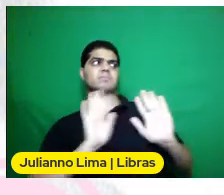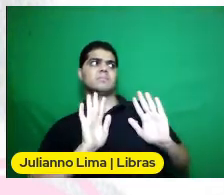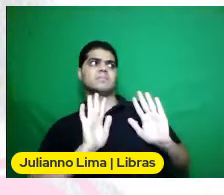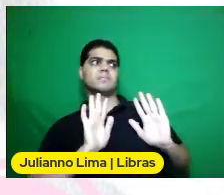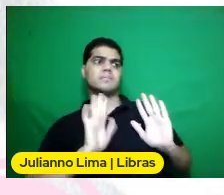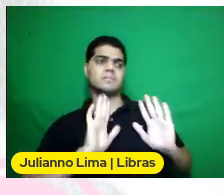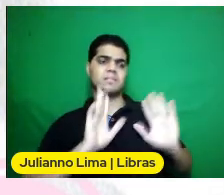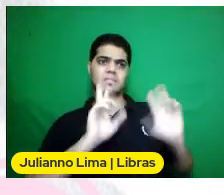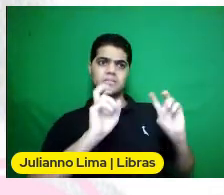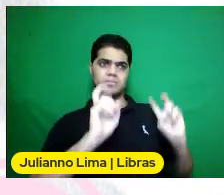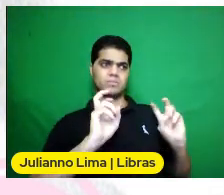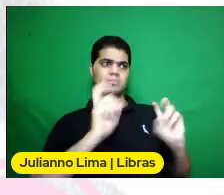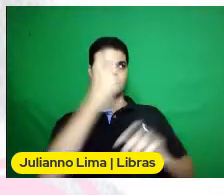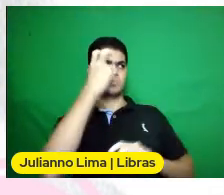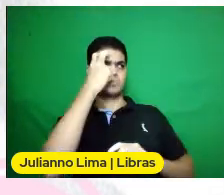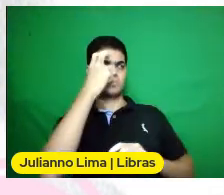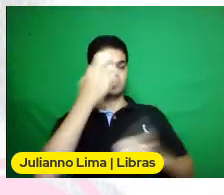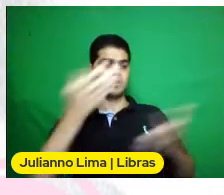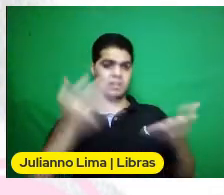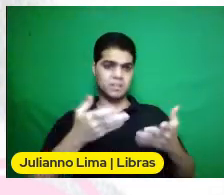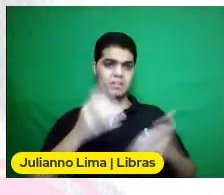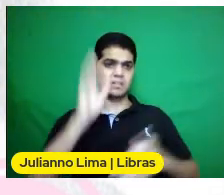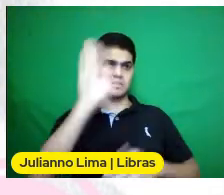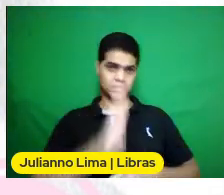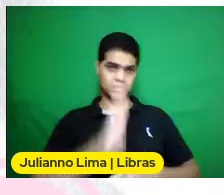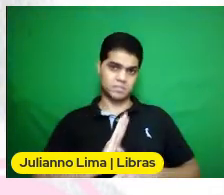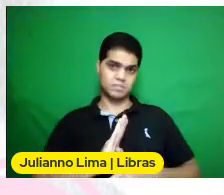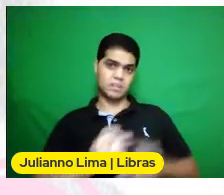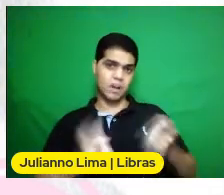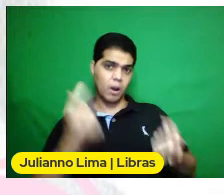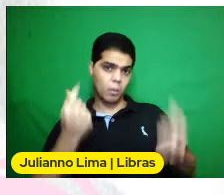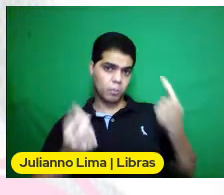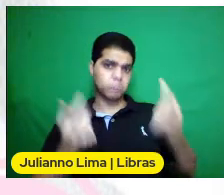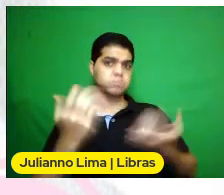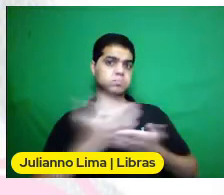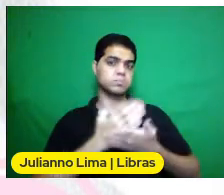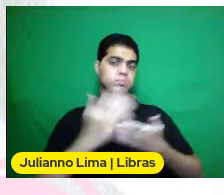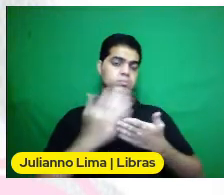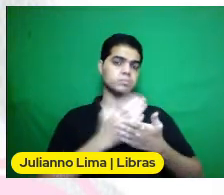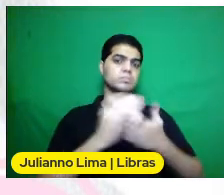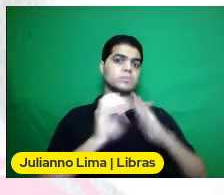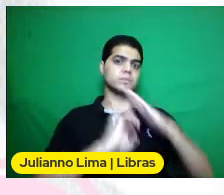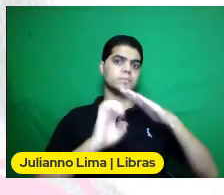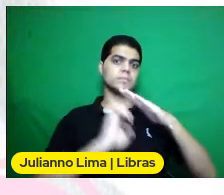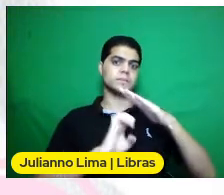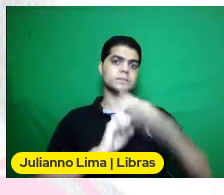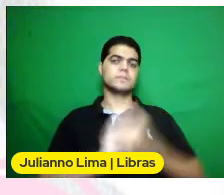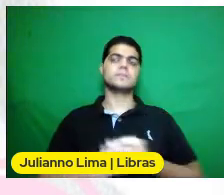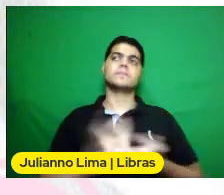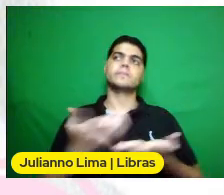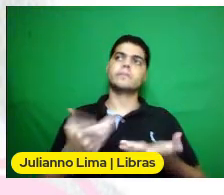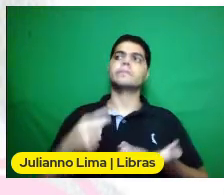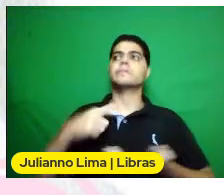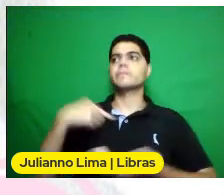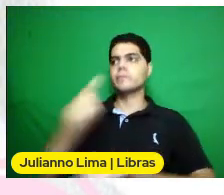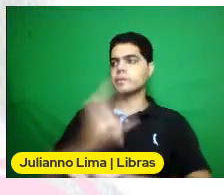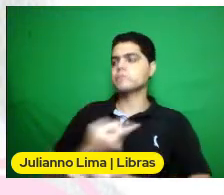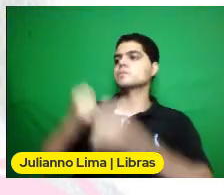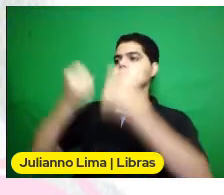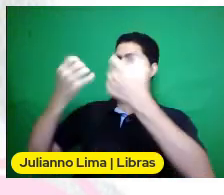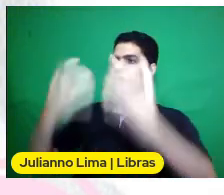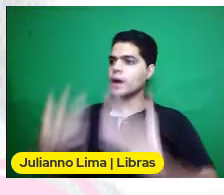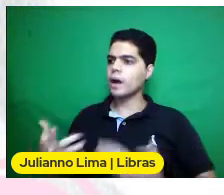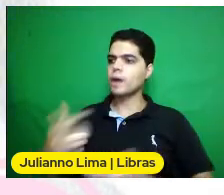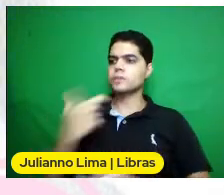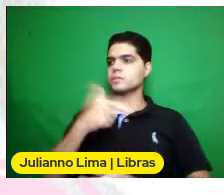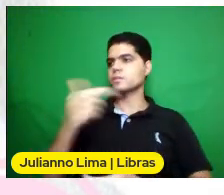fala de cultura no Brasil, algumas empresas, né, de cultura. E aí, até que a gente explicasse que não teria nenhum tipo de ônus,